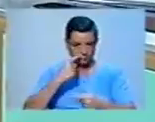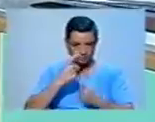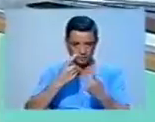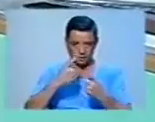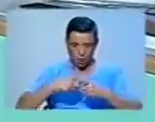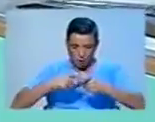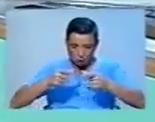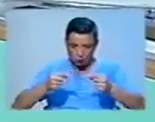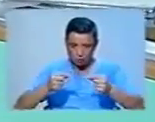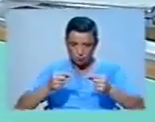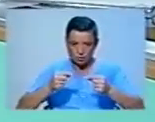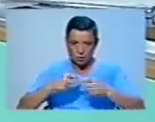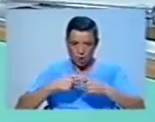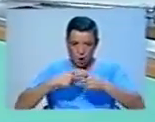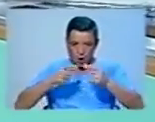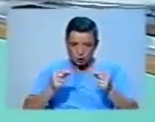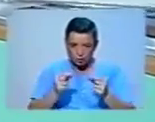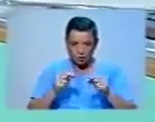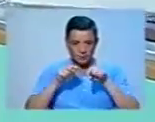um. Dois. Nós para